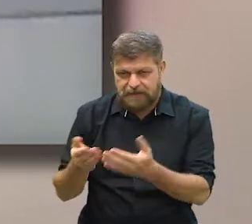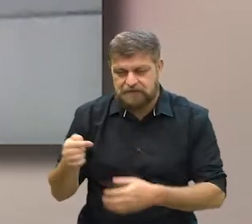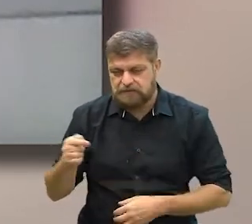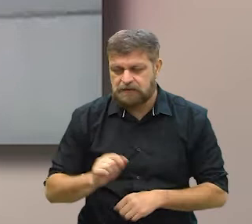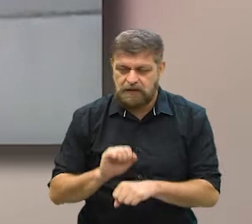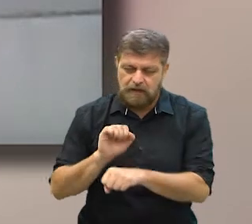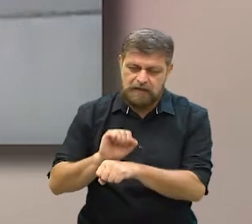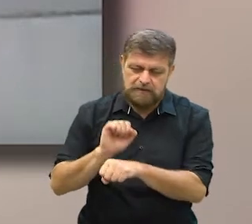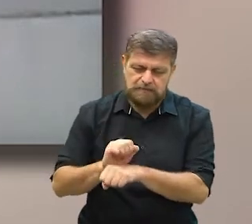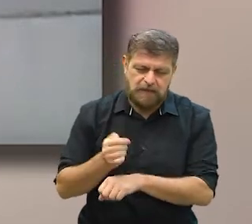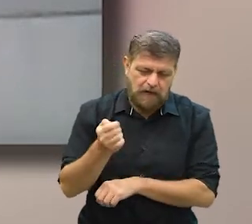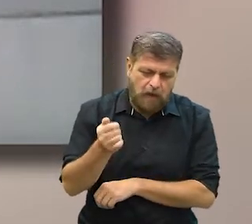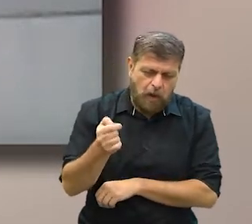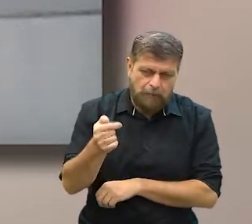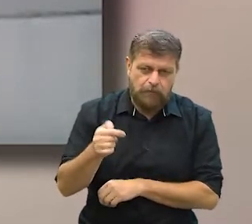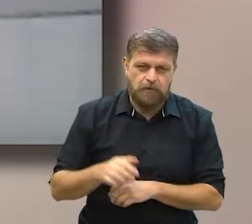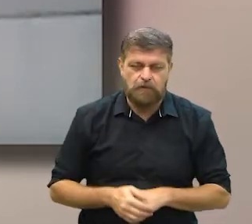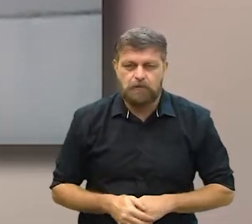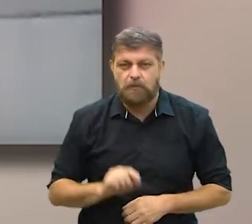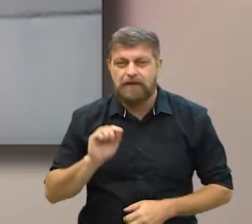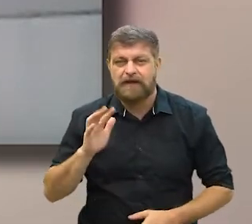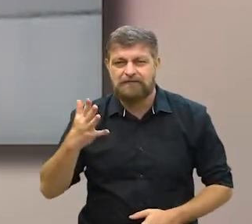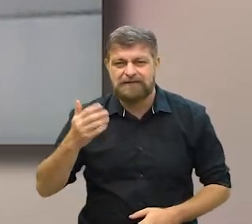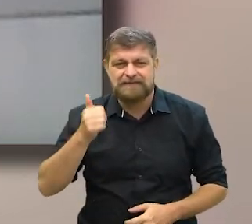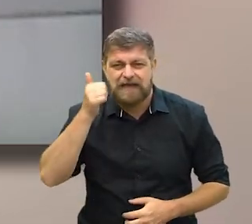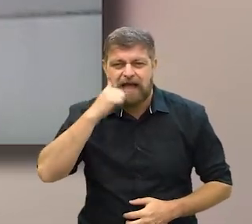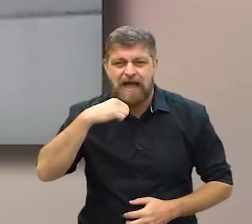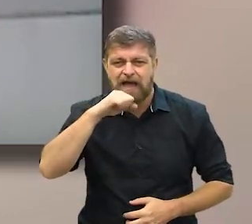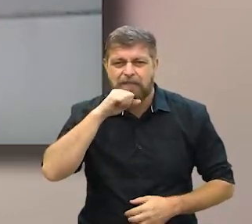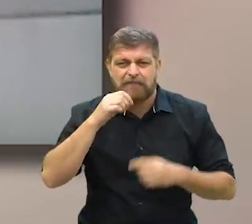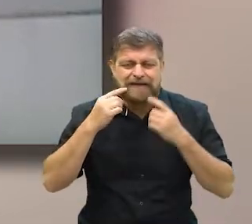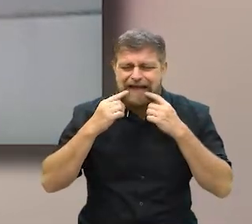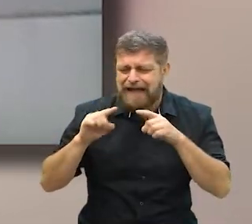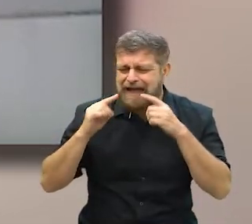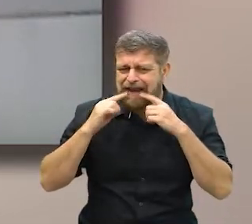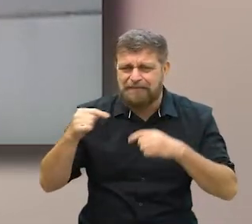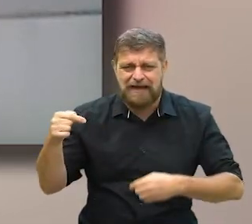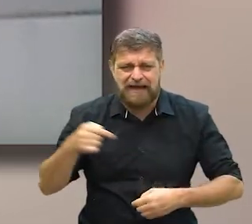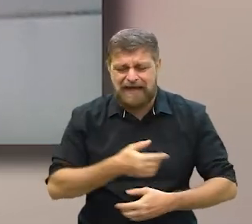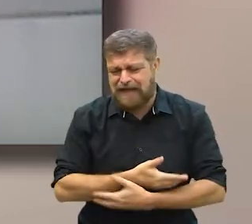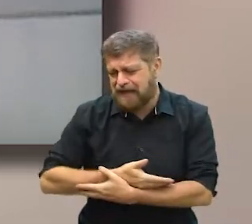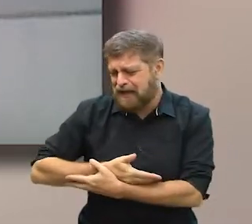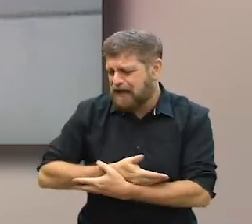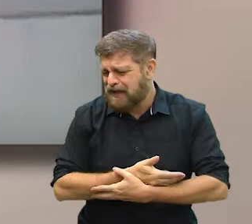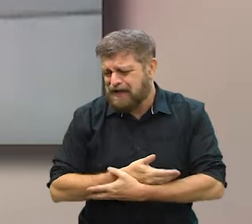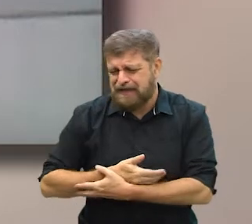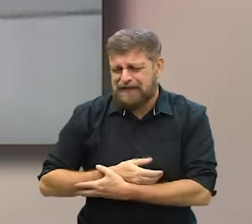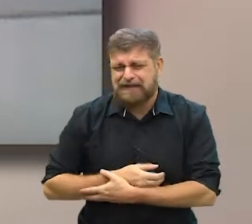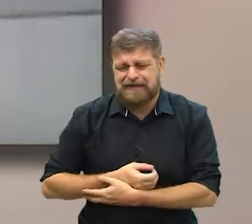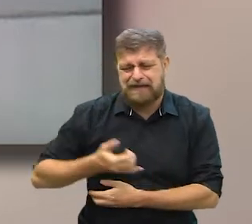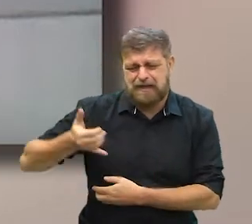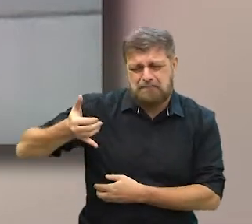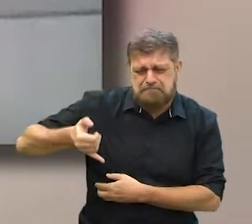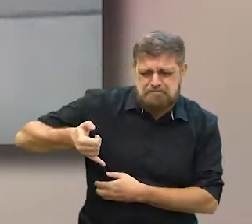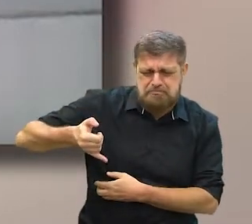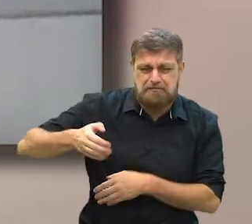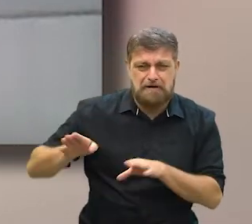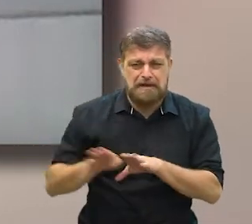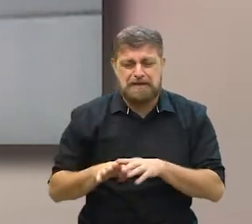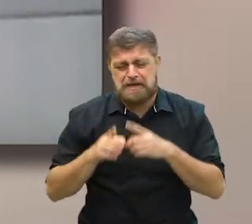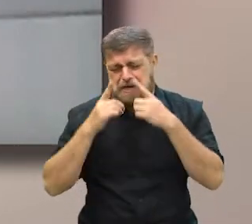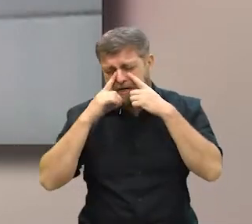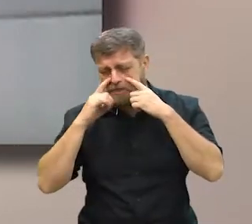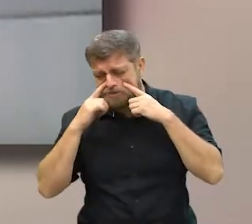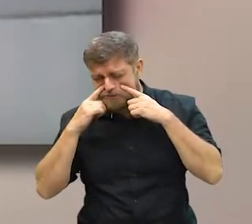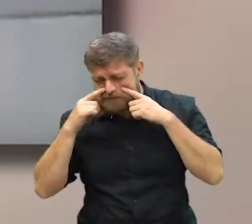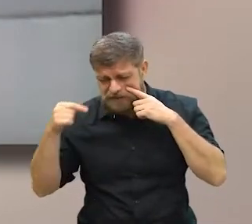pesa, não ganhou peso, você acha, bom, é a primeira semana, vamos esperar mais um pouco. E aí a mãe começa a queixar que o